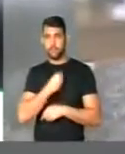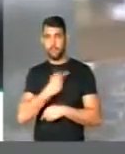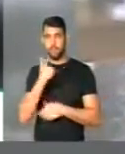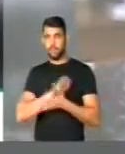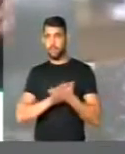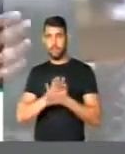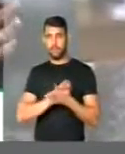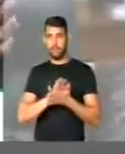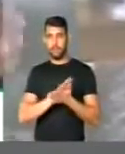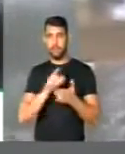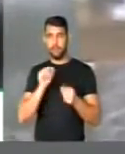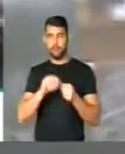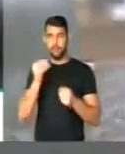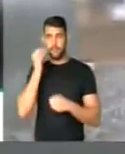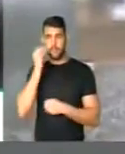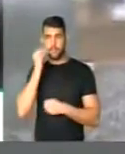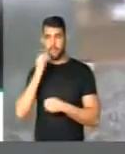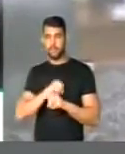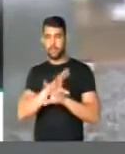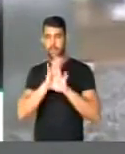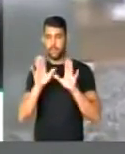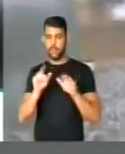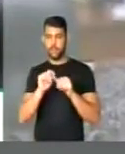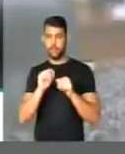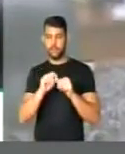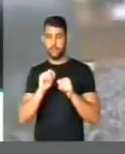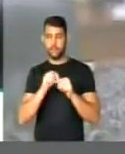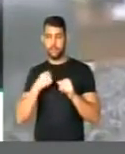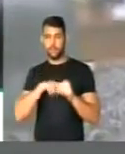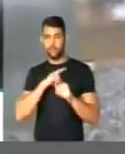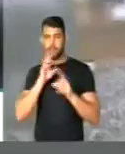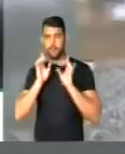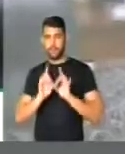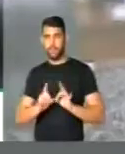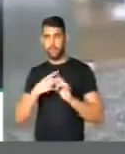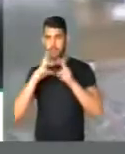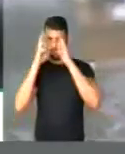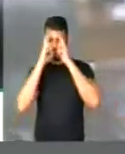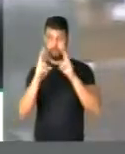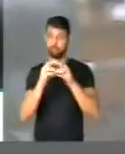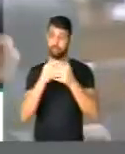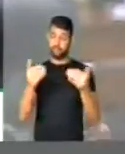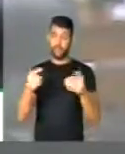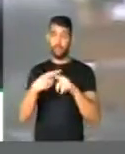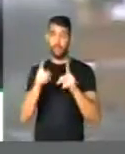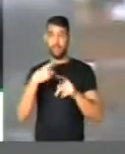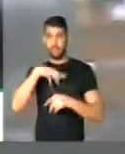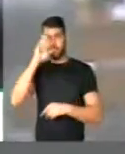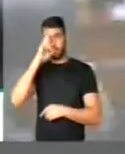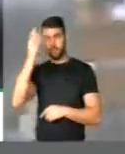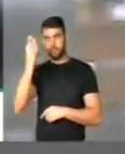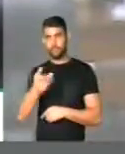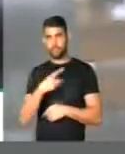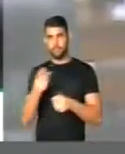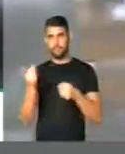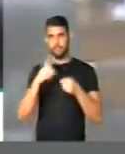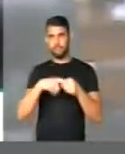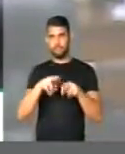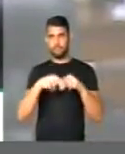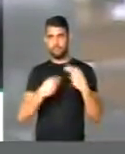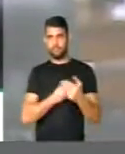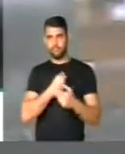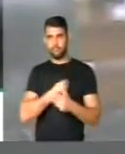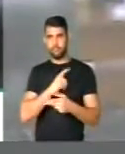é. Claro. Foi uma tentativa clara de fazer o nosso direito respeitado e Vossa Excelência voltou